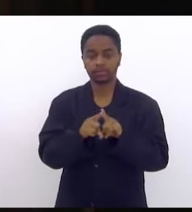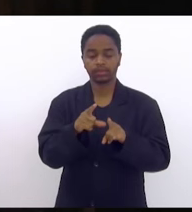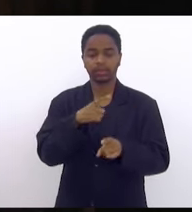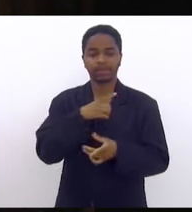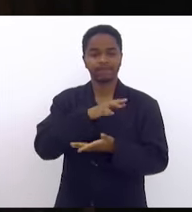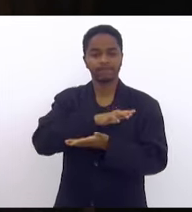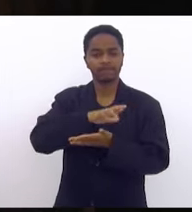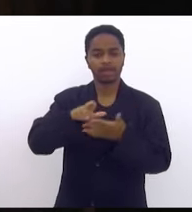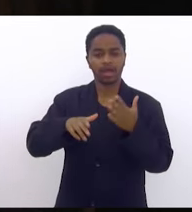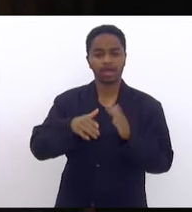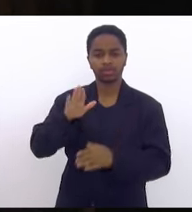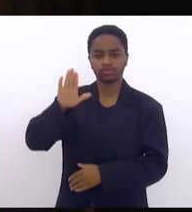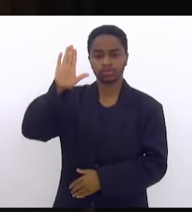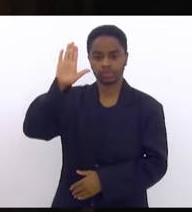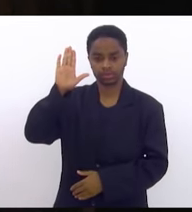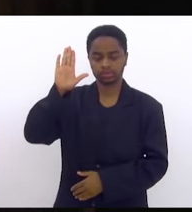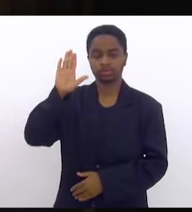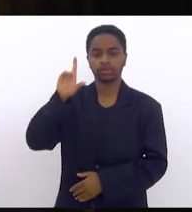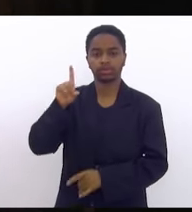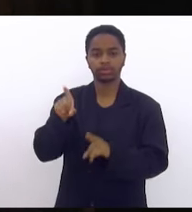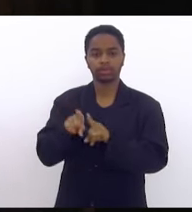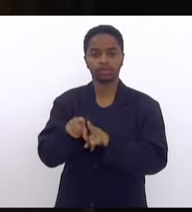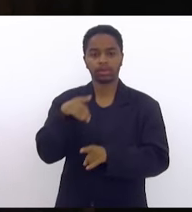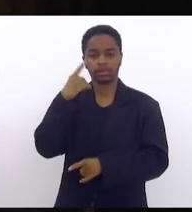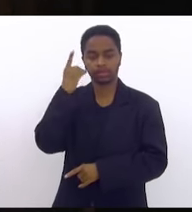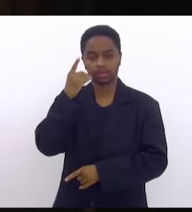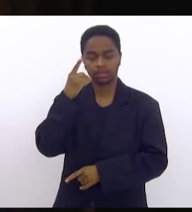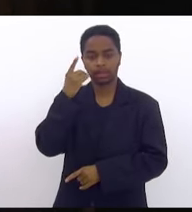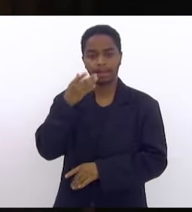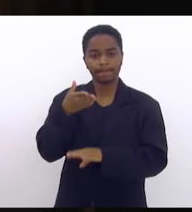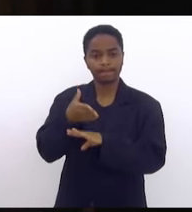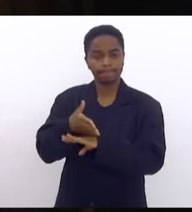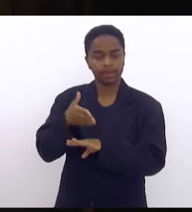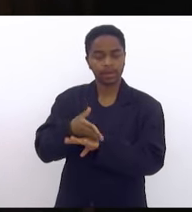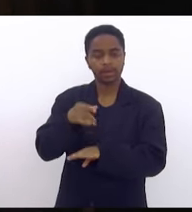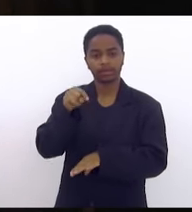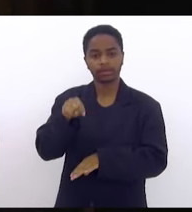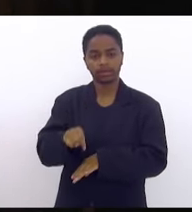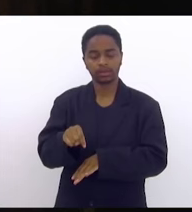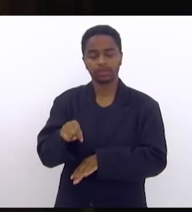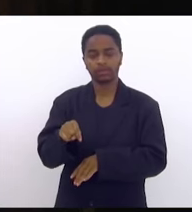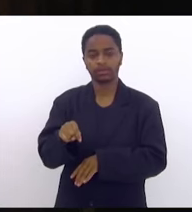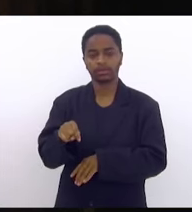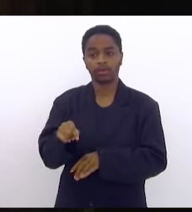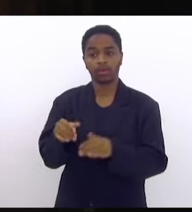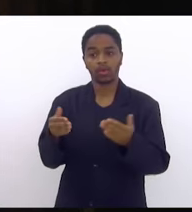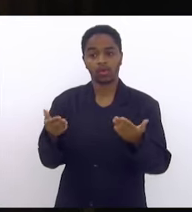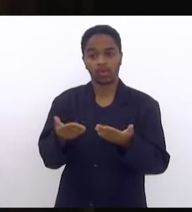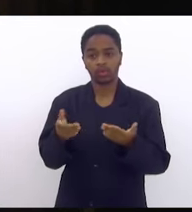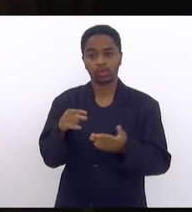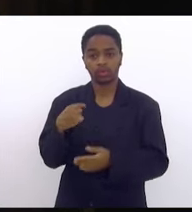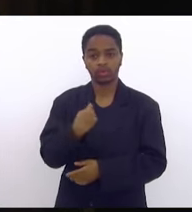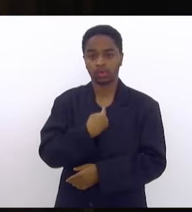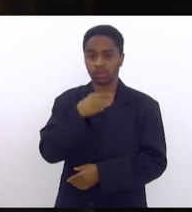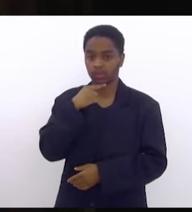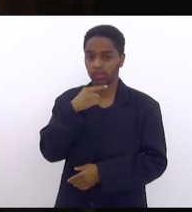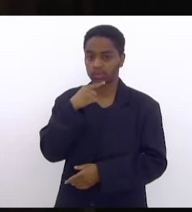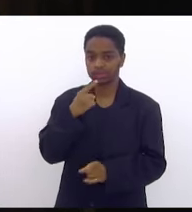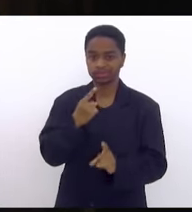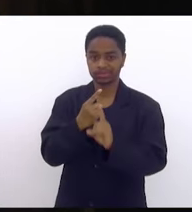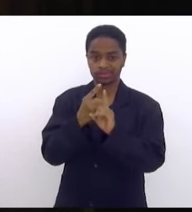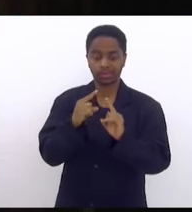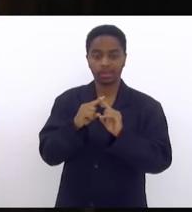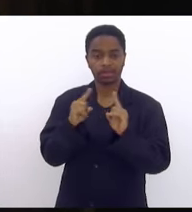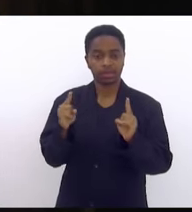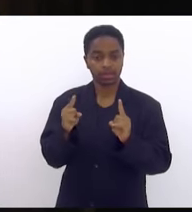vários candidatos, deputados que estão nessa casa, que por lá passaram, que hoje a gente não consegue vê-lo, né? Então, a